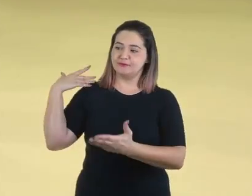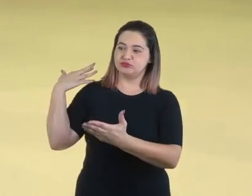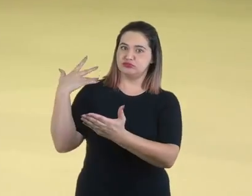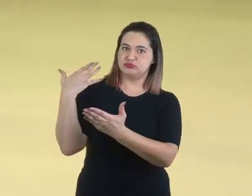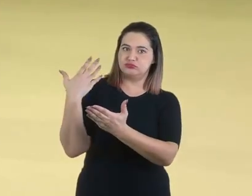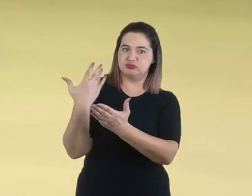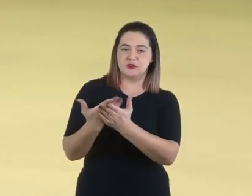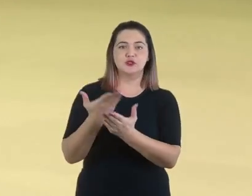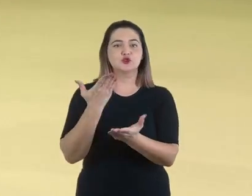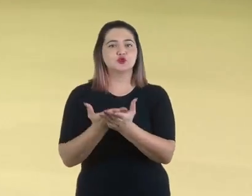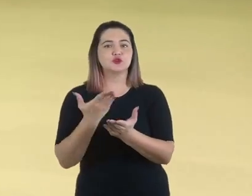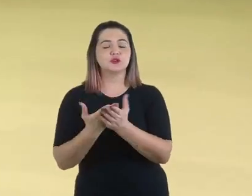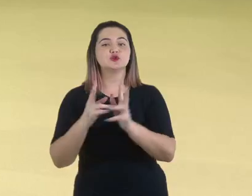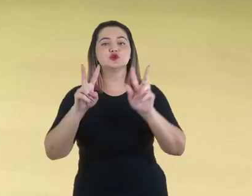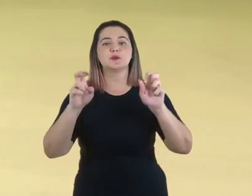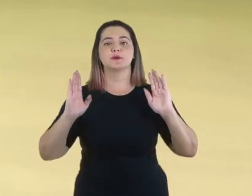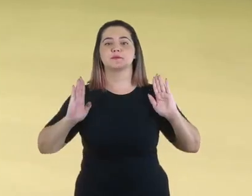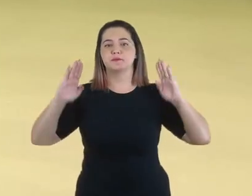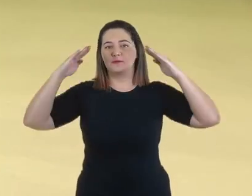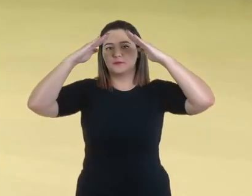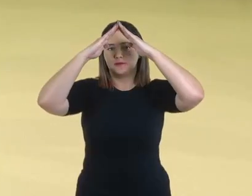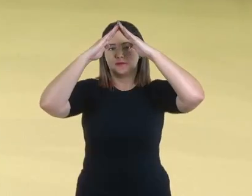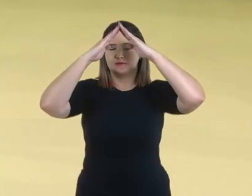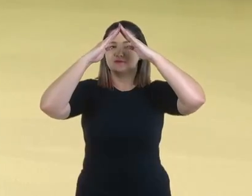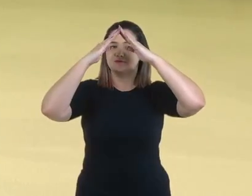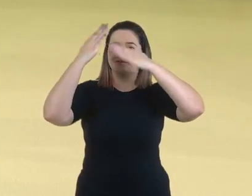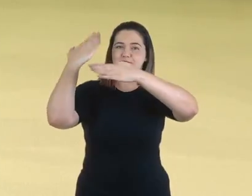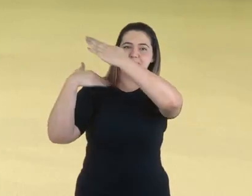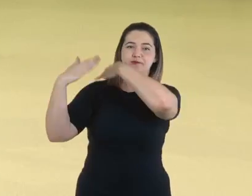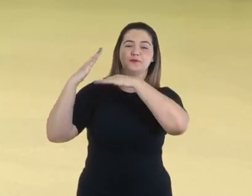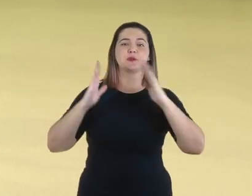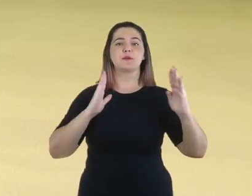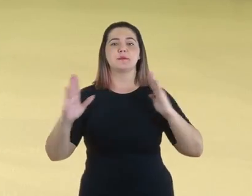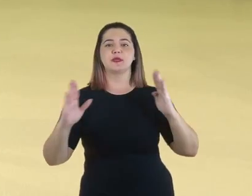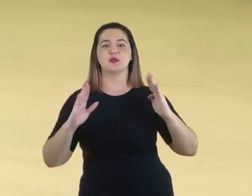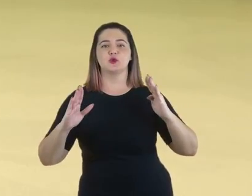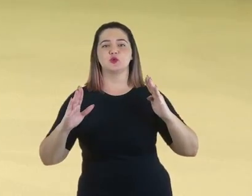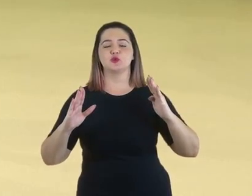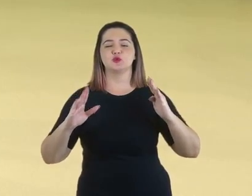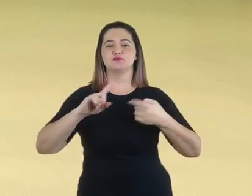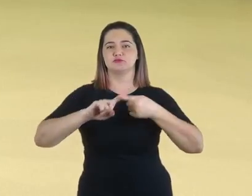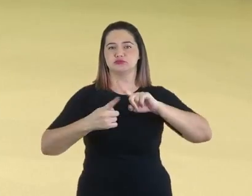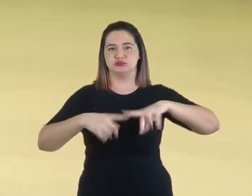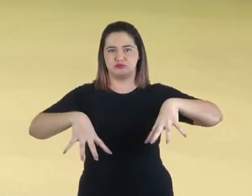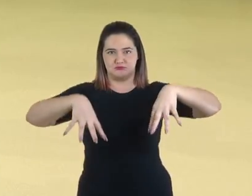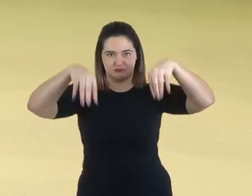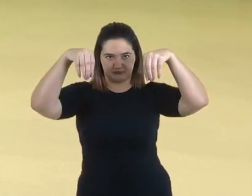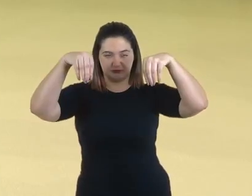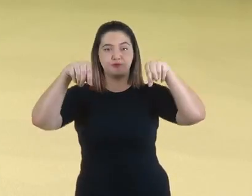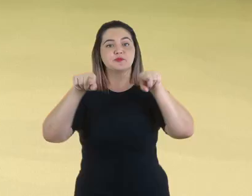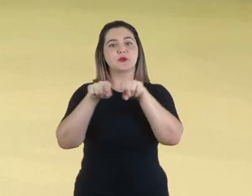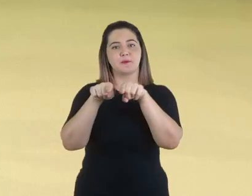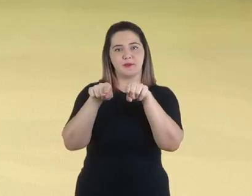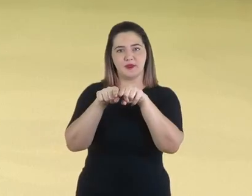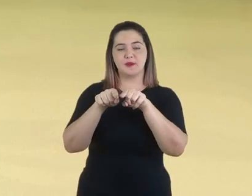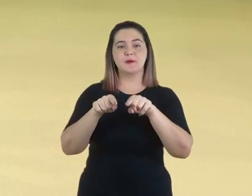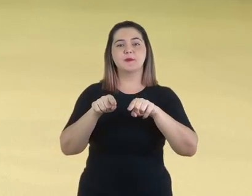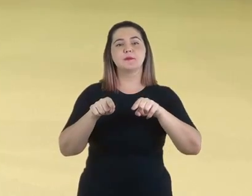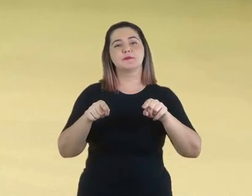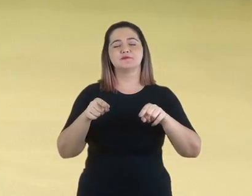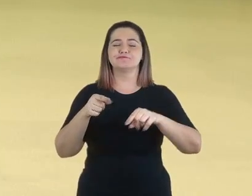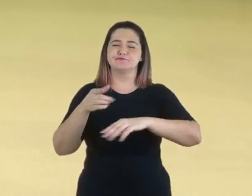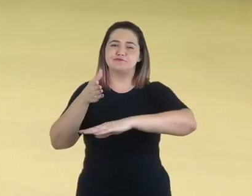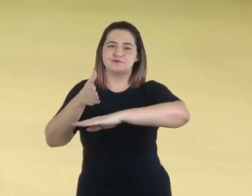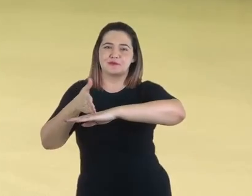o papado durante a Idade Média teve muitas implicações sérias para o cristianismo, não apenas na Idade Média, mas também na